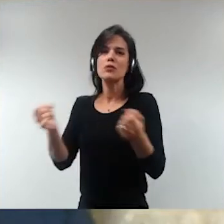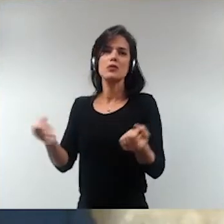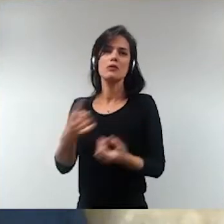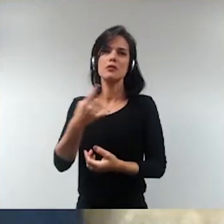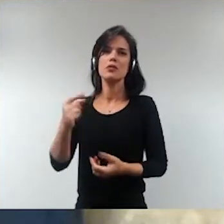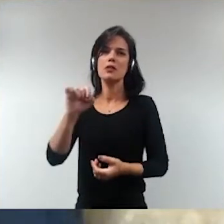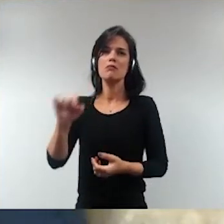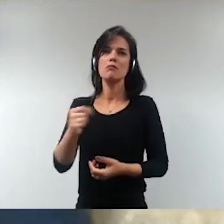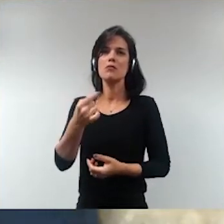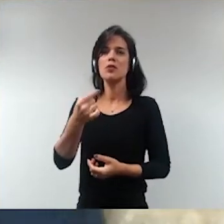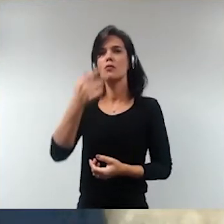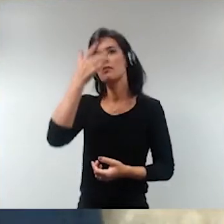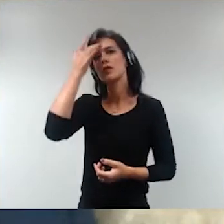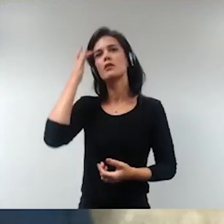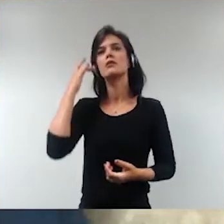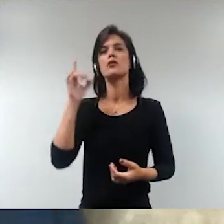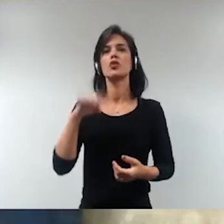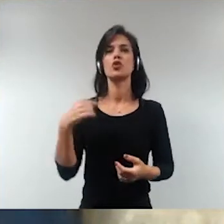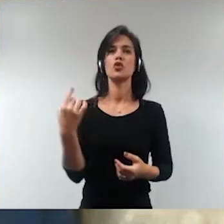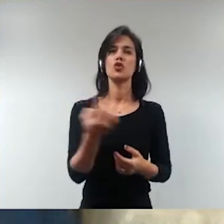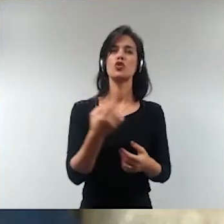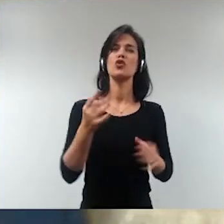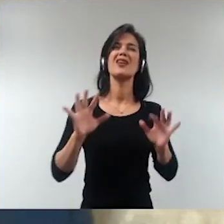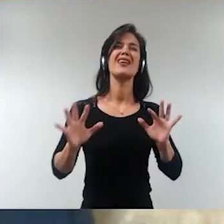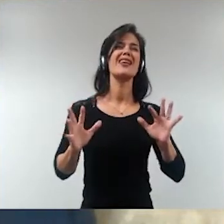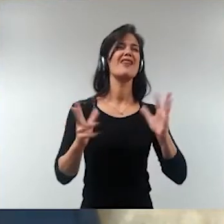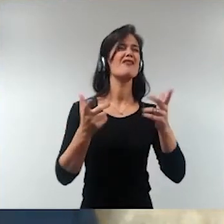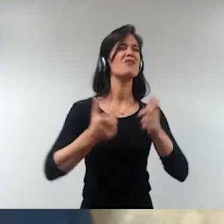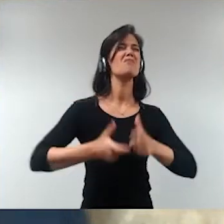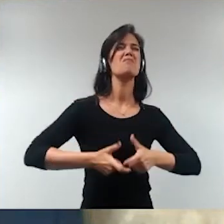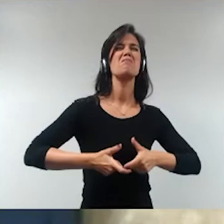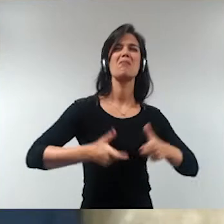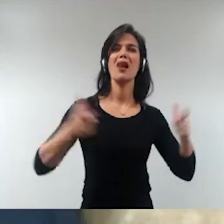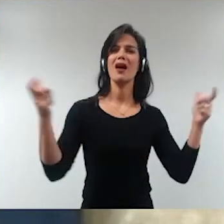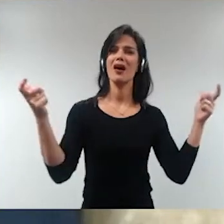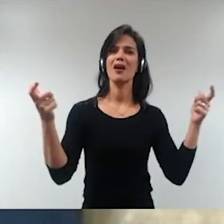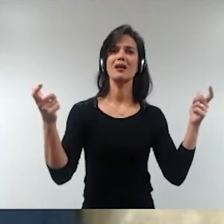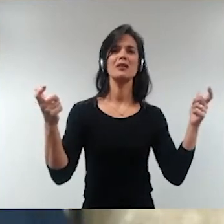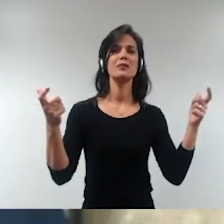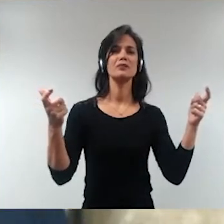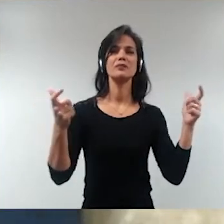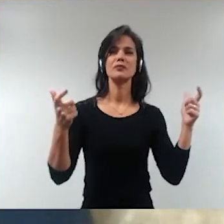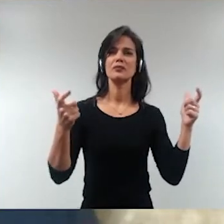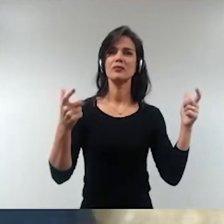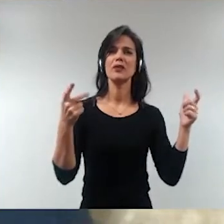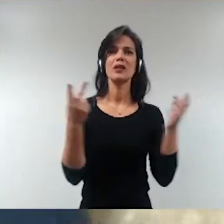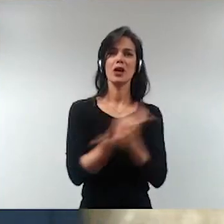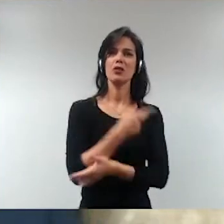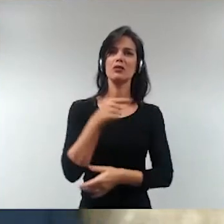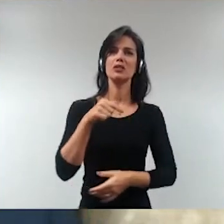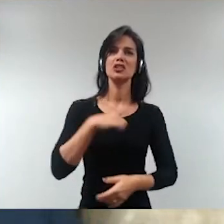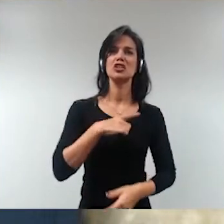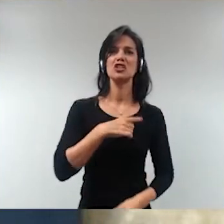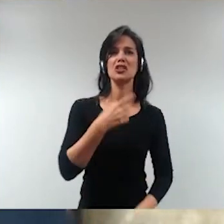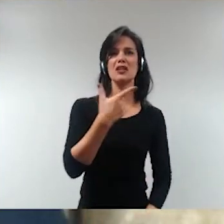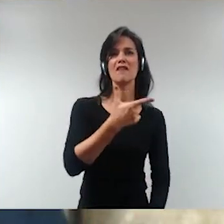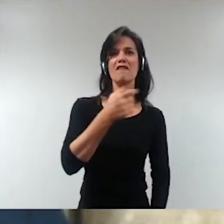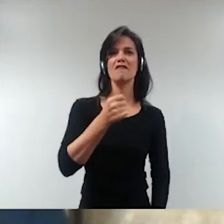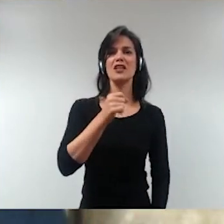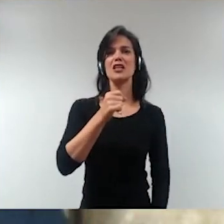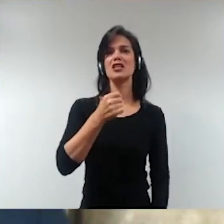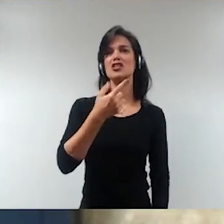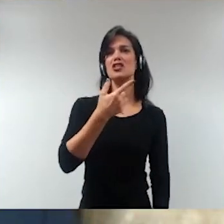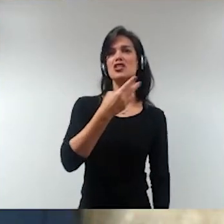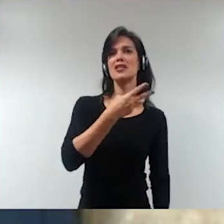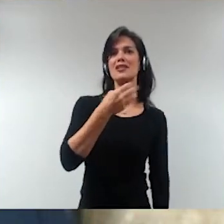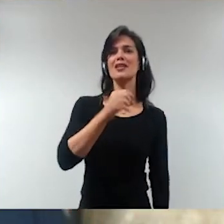As nossas grandes conferências da advocacia, que são eventos imensos, os maiores eventos jurídicos, talvez, do mundo, reuniam 20, 30 mil pessoas